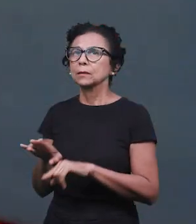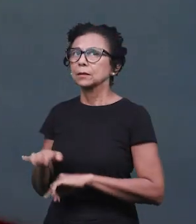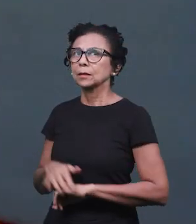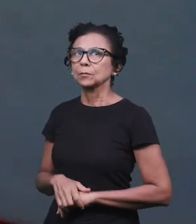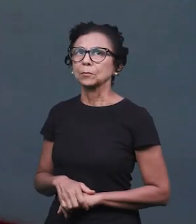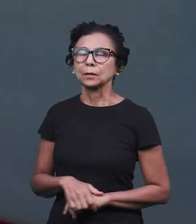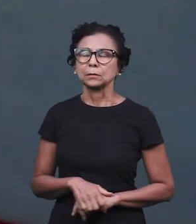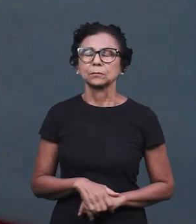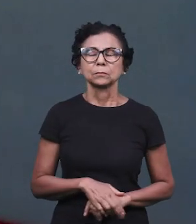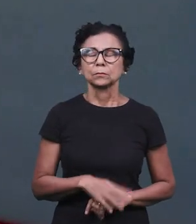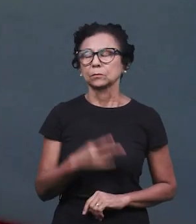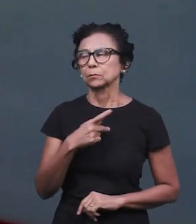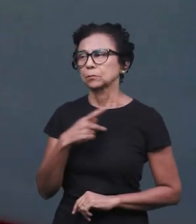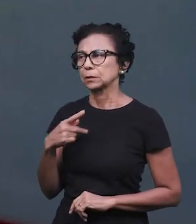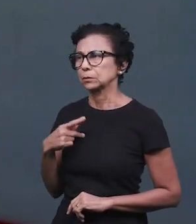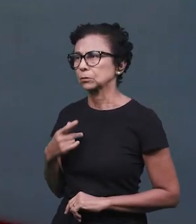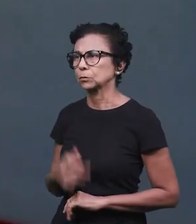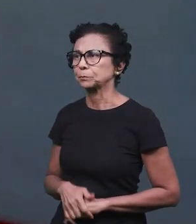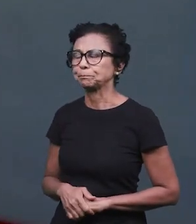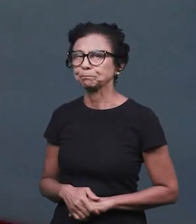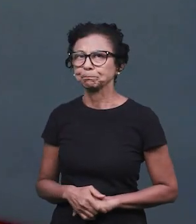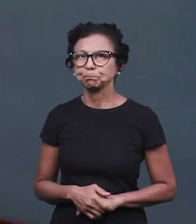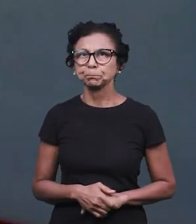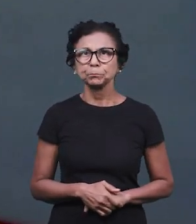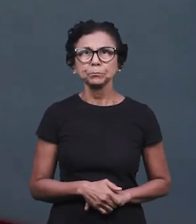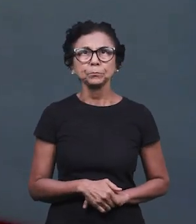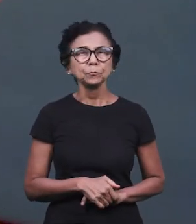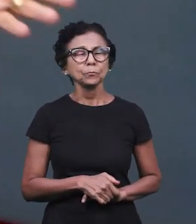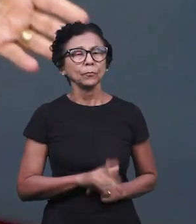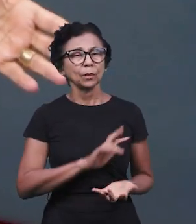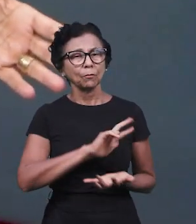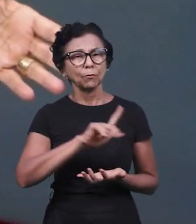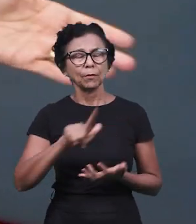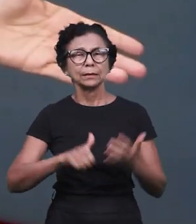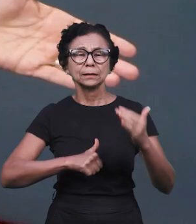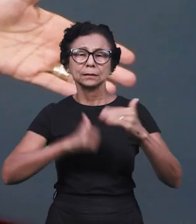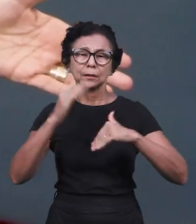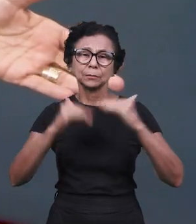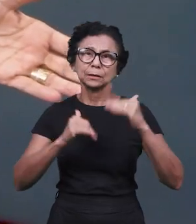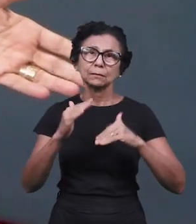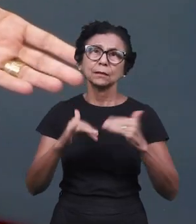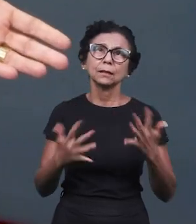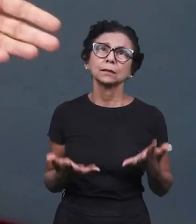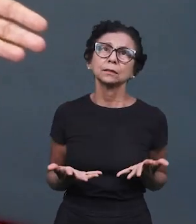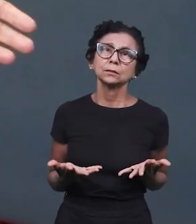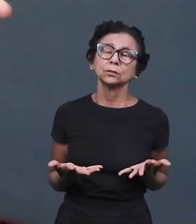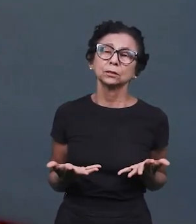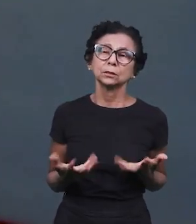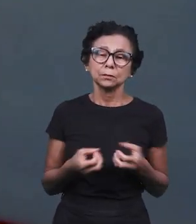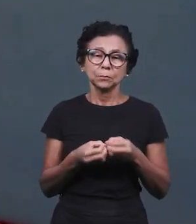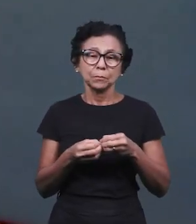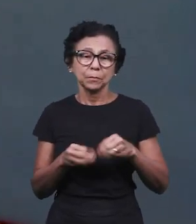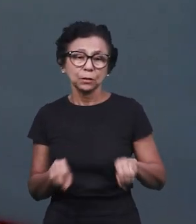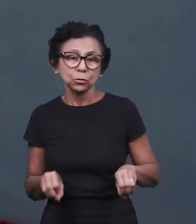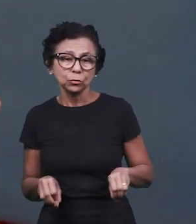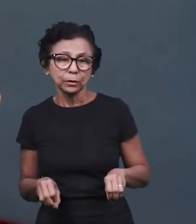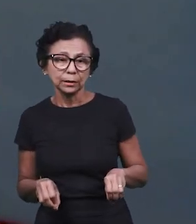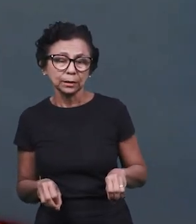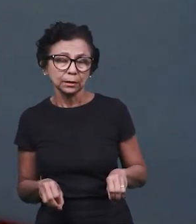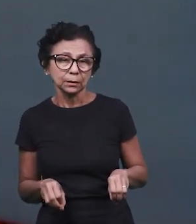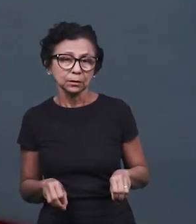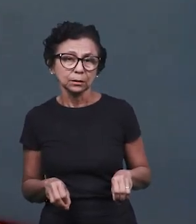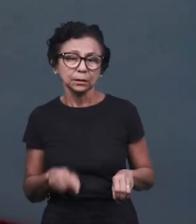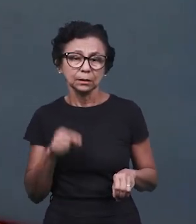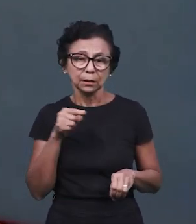sua defasagem, porque você pode ter múltiplas habilidades e algumas defasagens que estão te trazendo prejuízo. E em cima